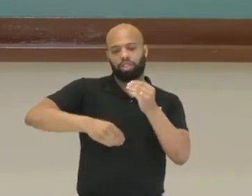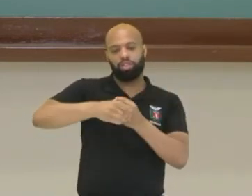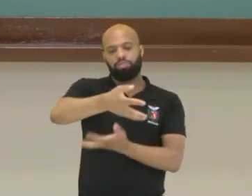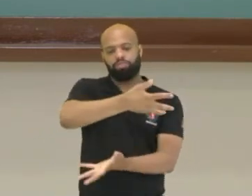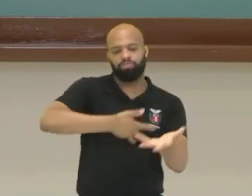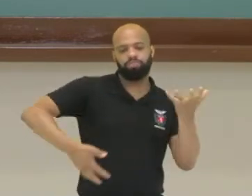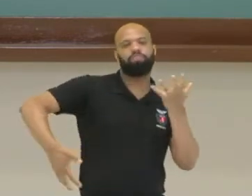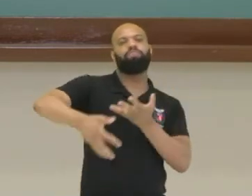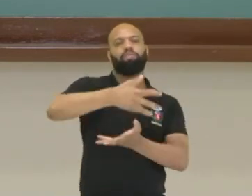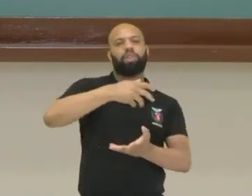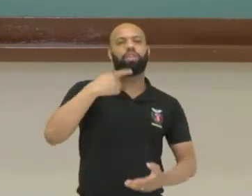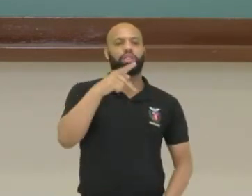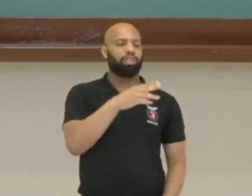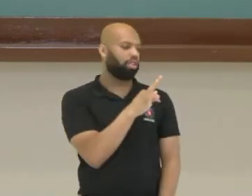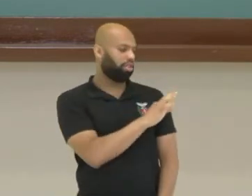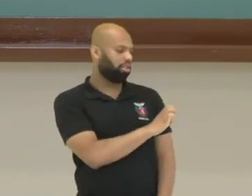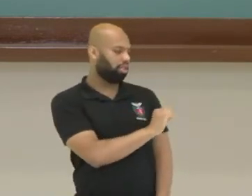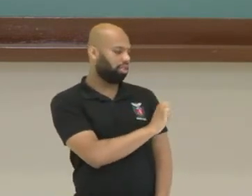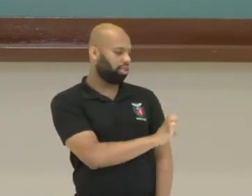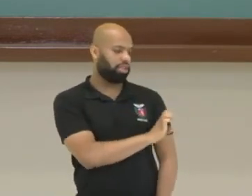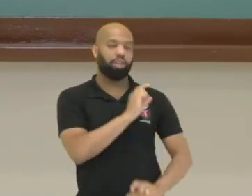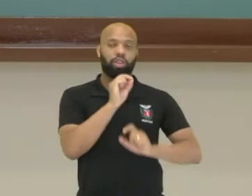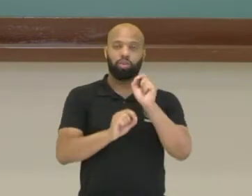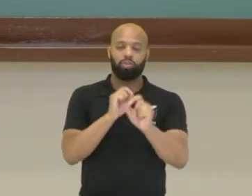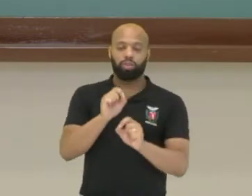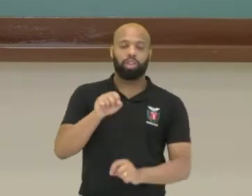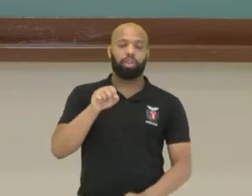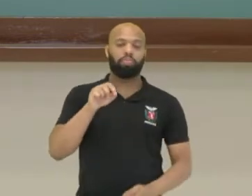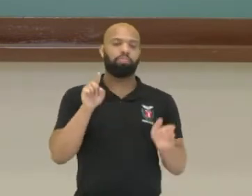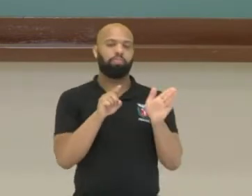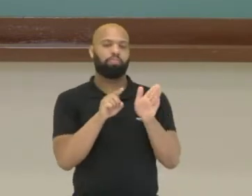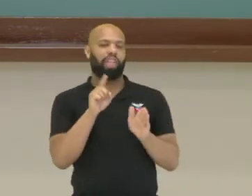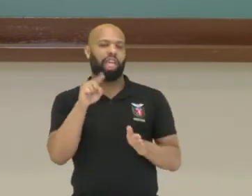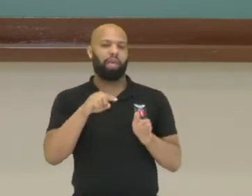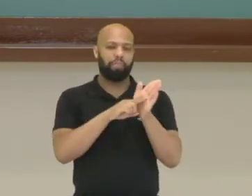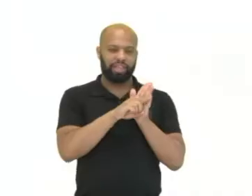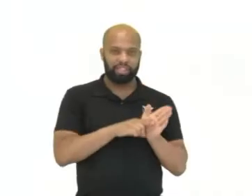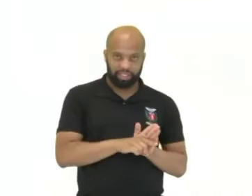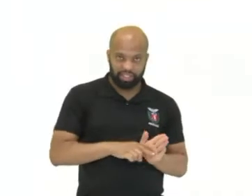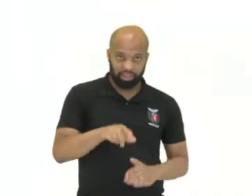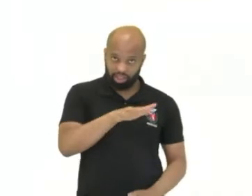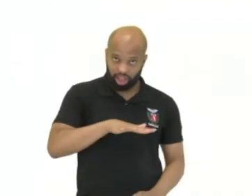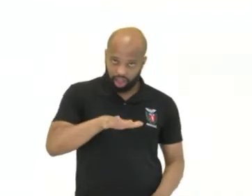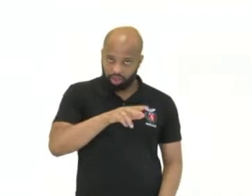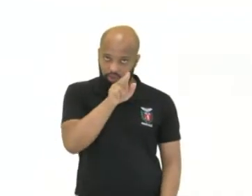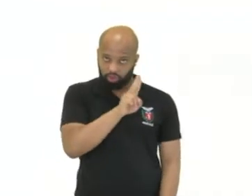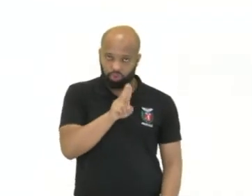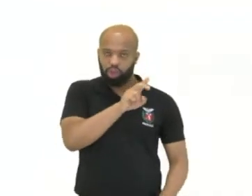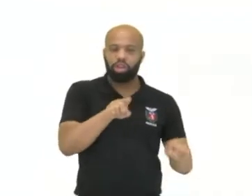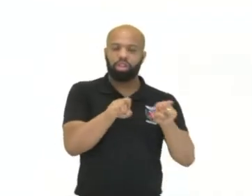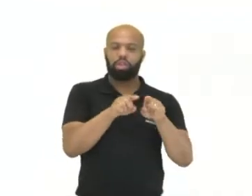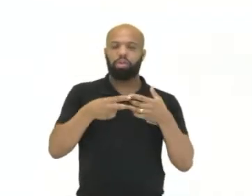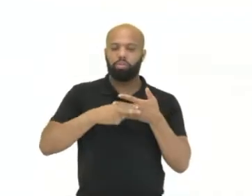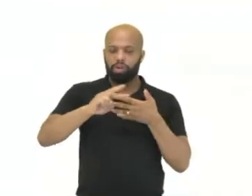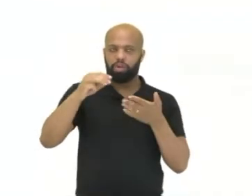tese. Sejam argumentos de autoridade, argumento de exemplificação, causa e